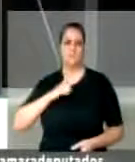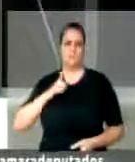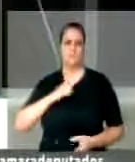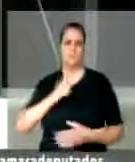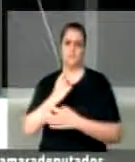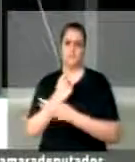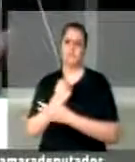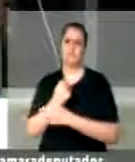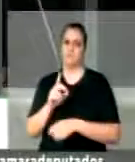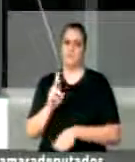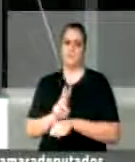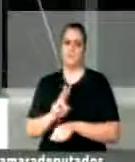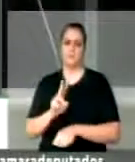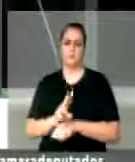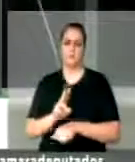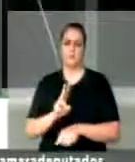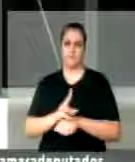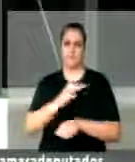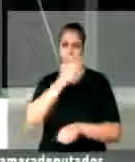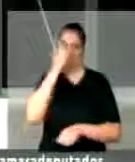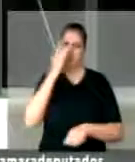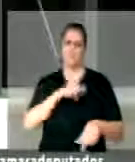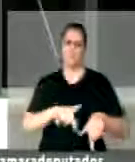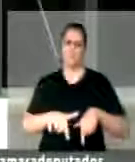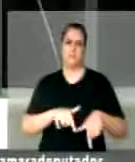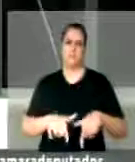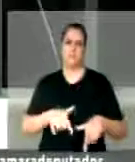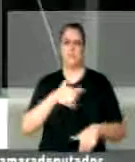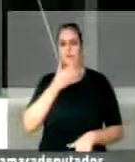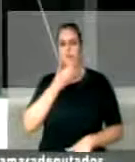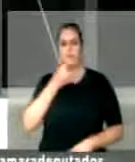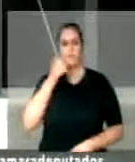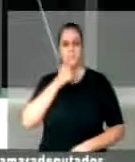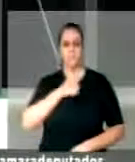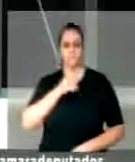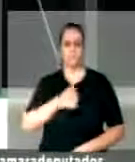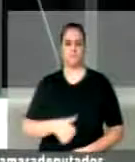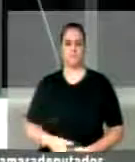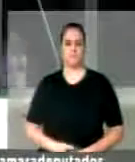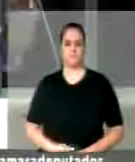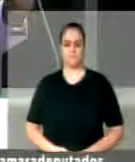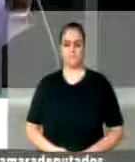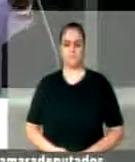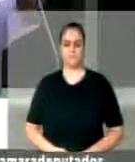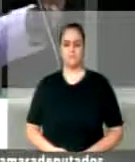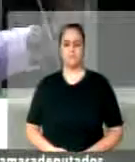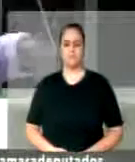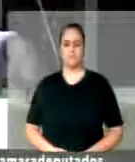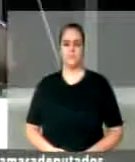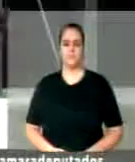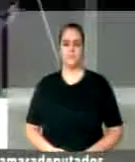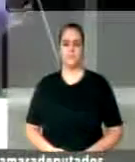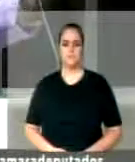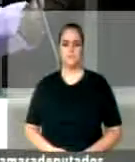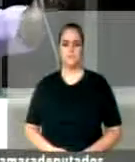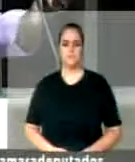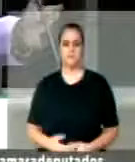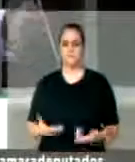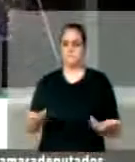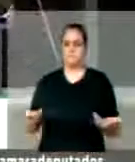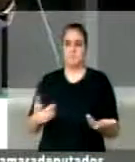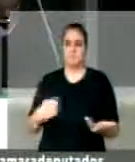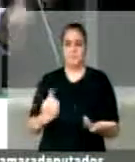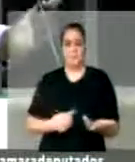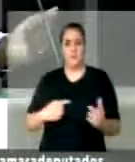na proteção dos trabalhadores e das trabalhadoras, para que nós melhoremos